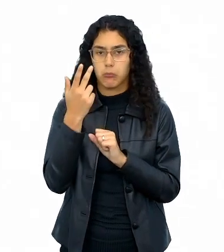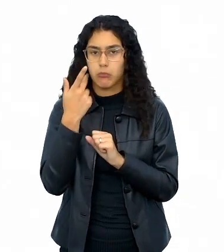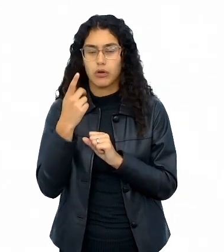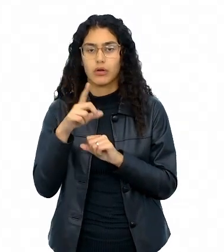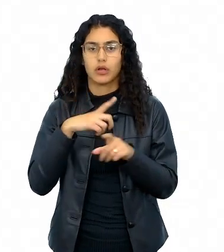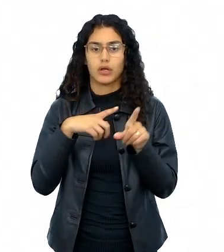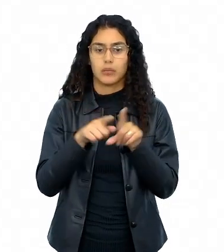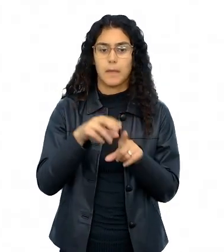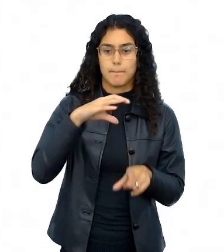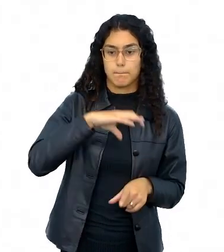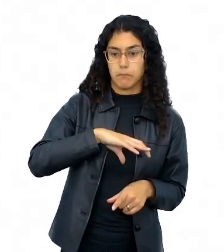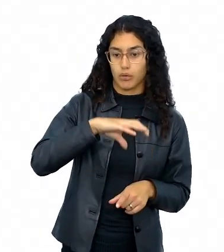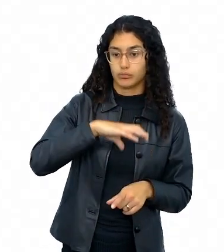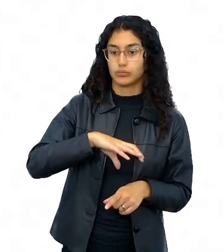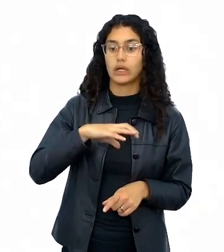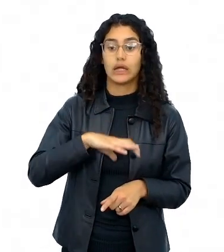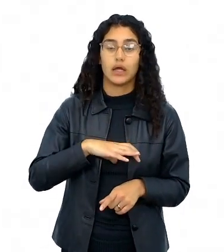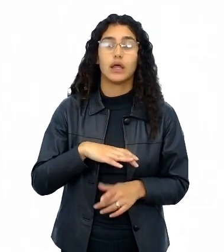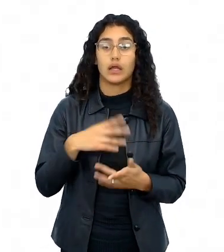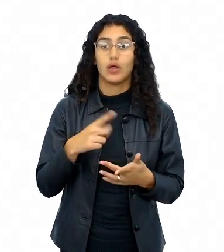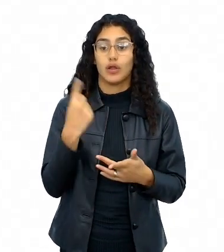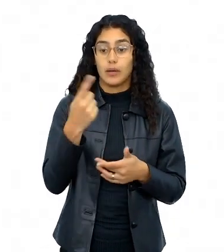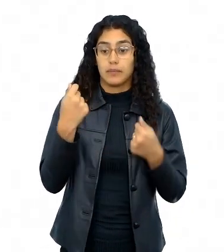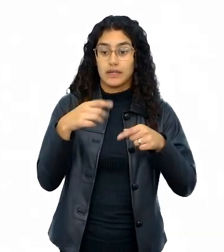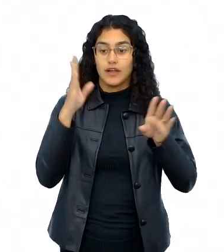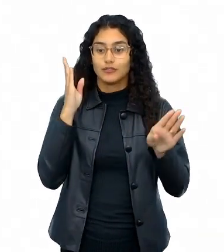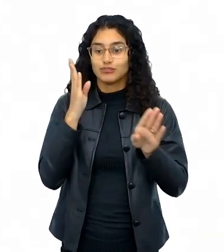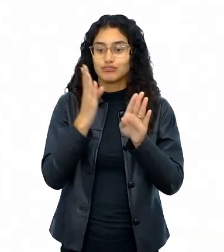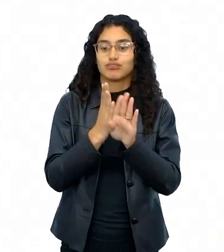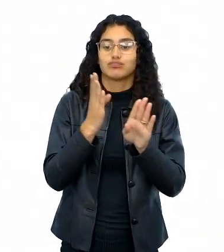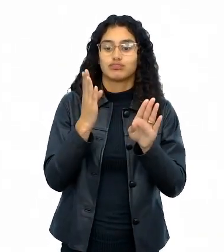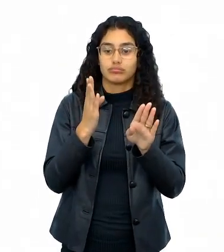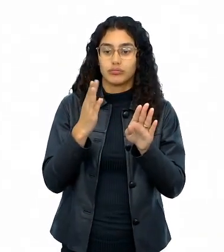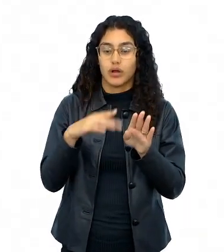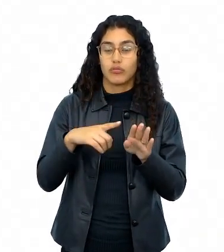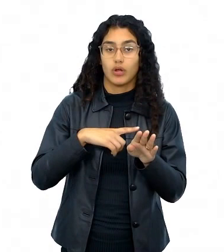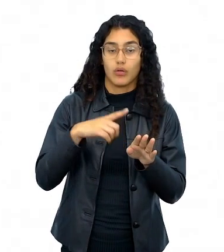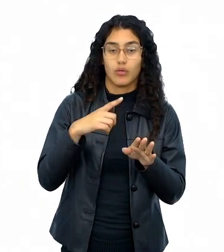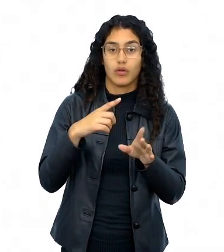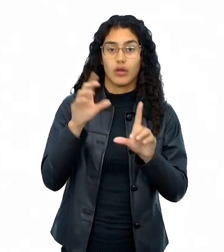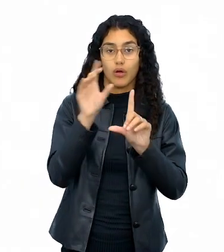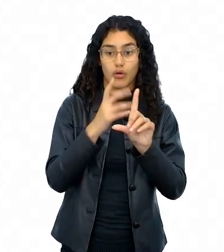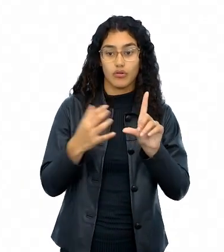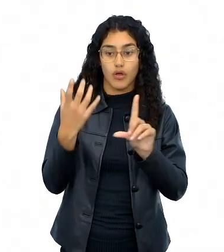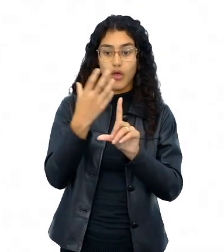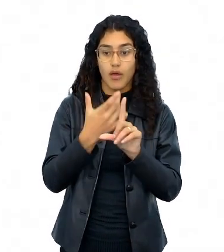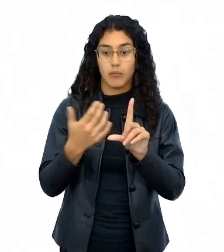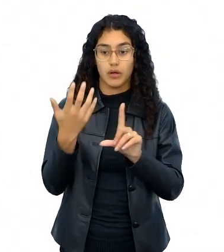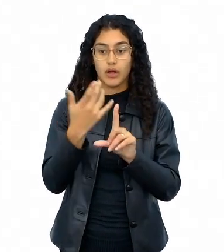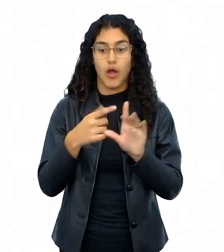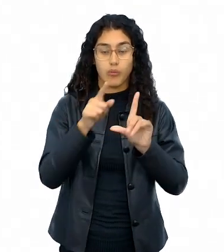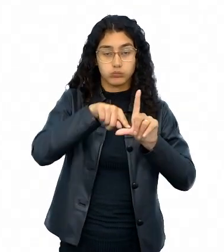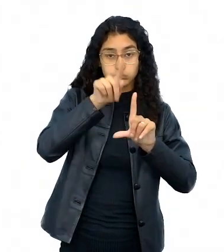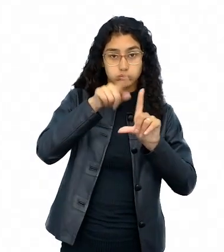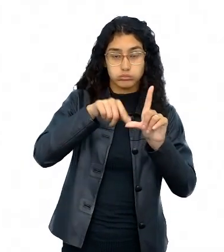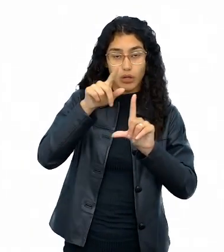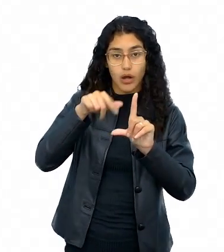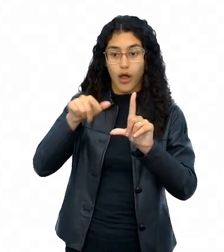em língua portuguesa mesmo, e aí a gente tem que achar a formação algébrica, tem que achar o